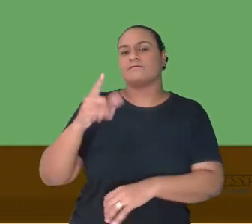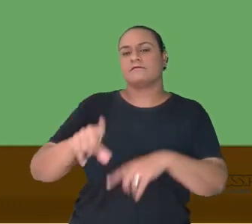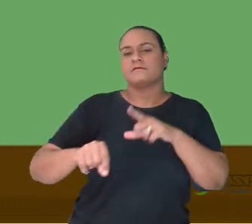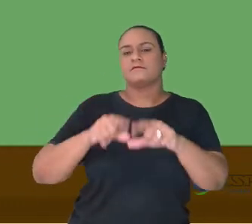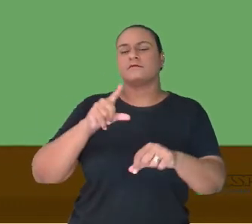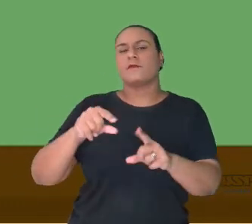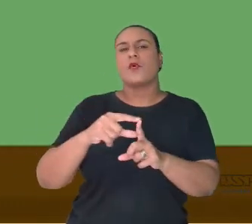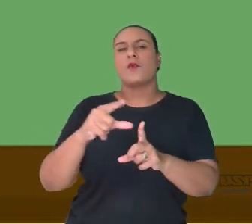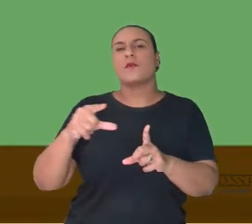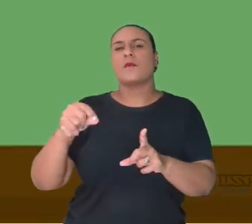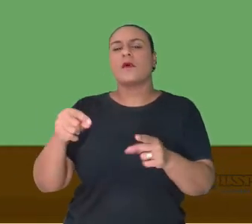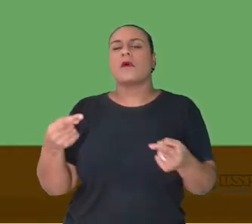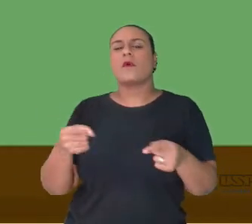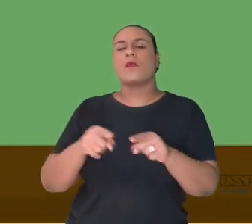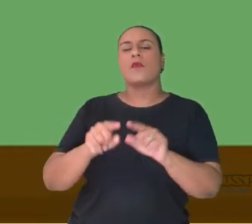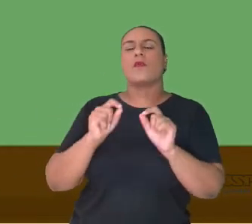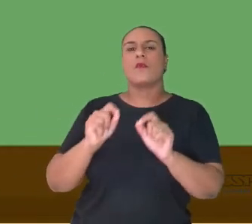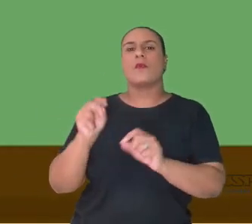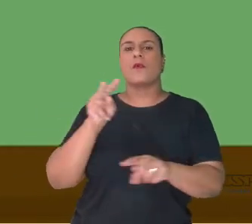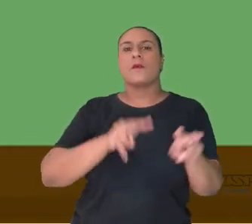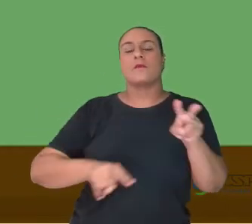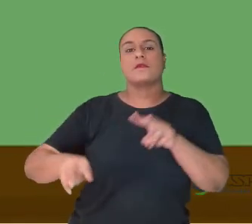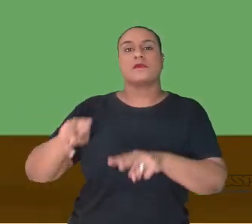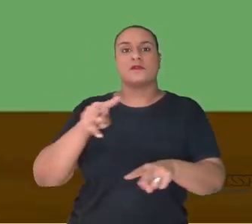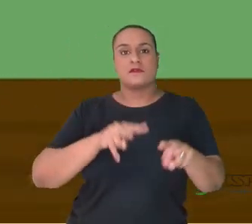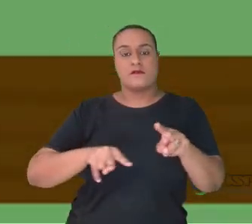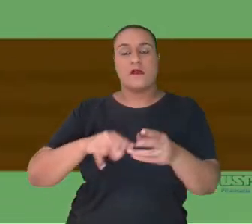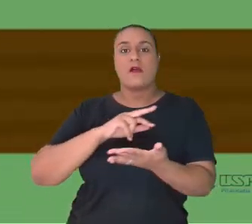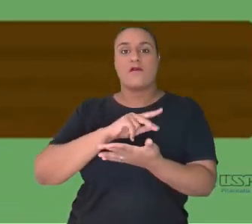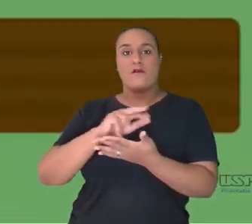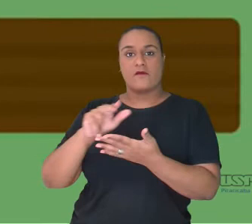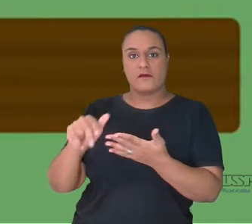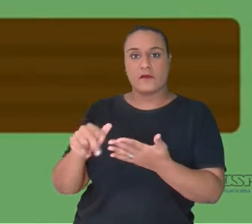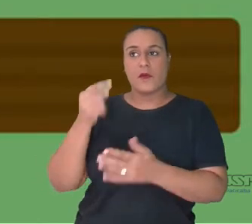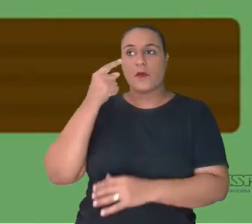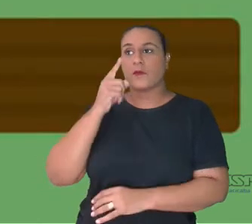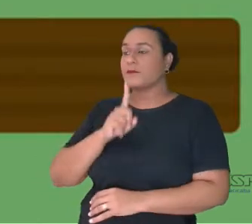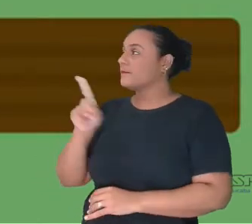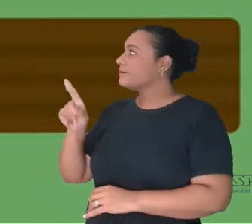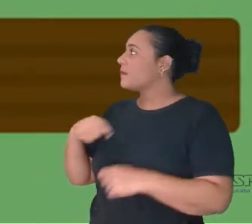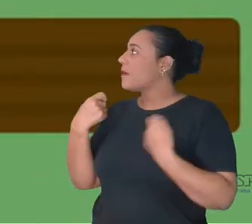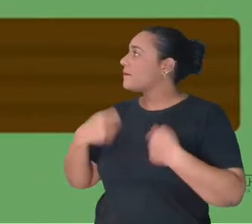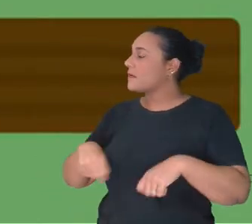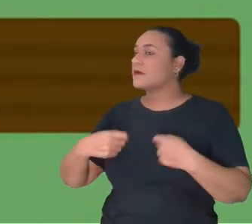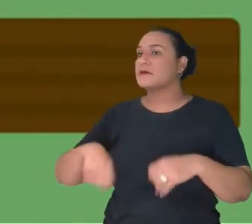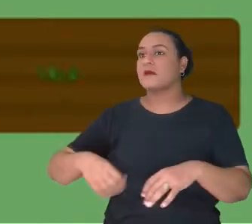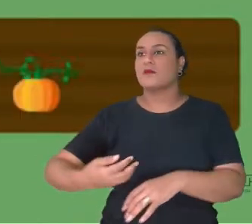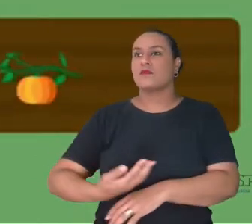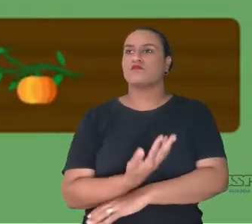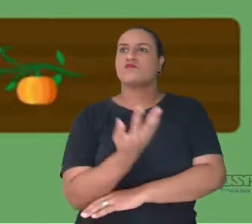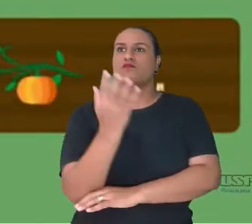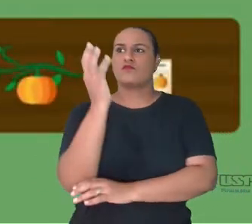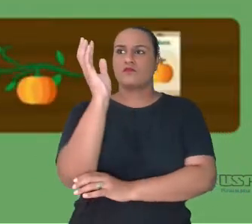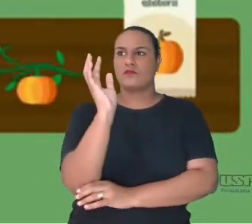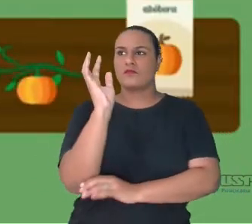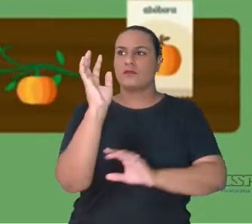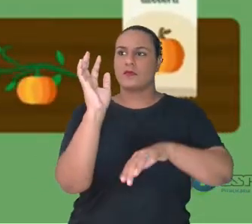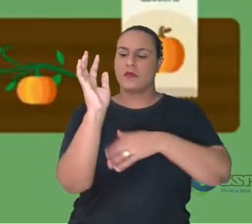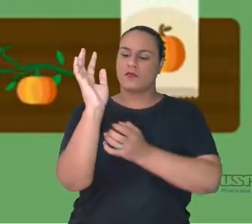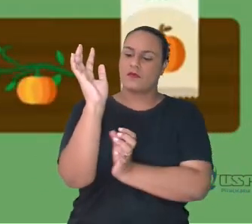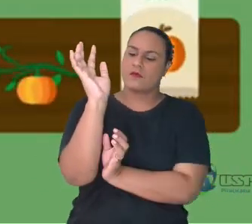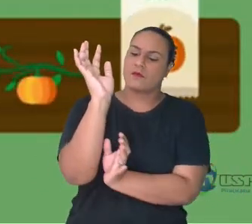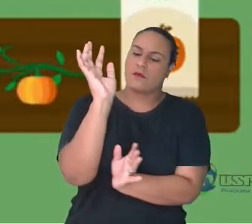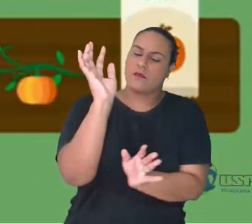plantas parceiras é observar o porte das variedades. Uma deve ter crescimento mais ereto e outra